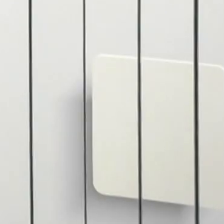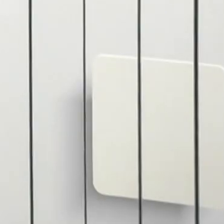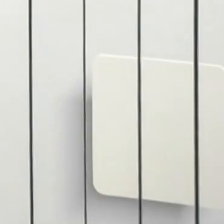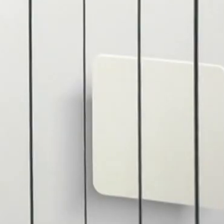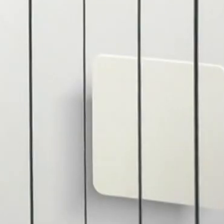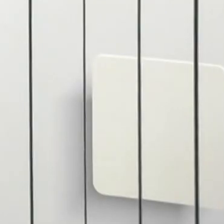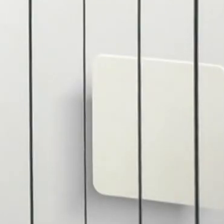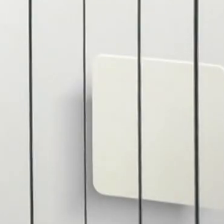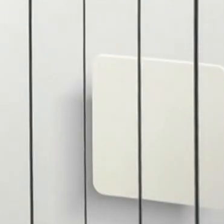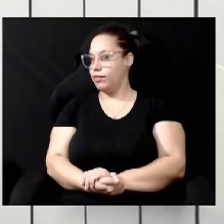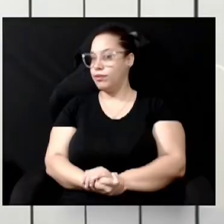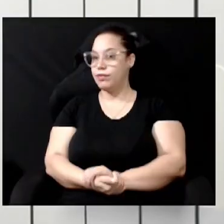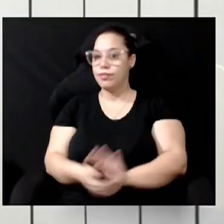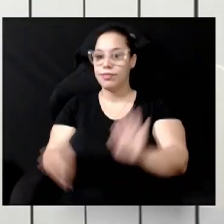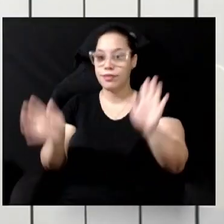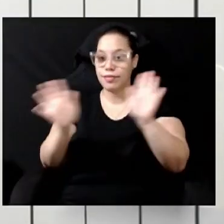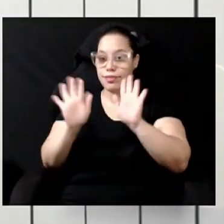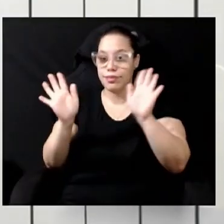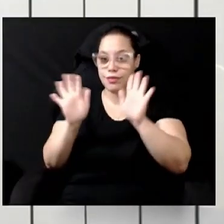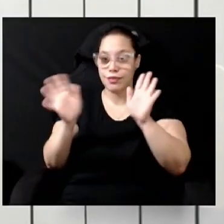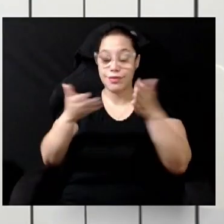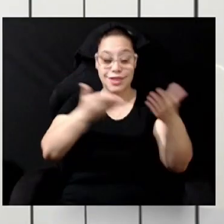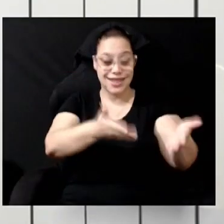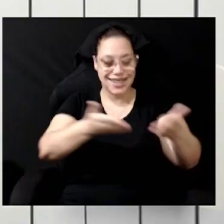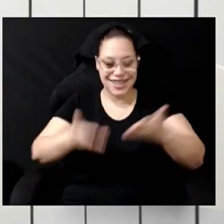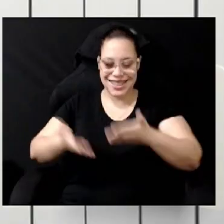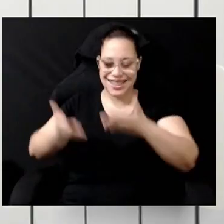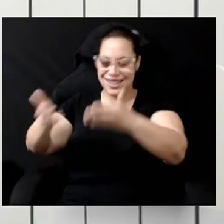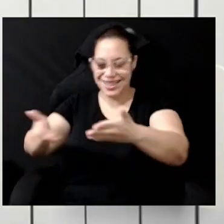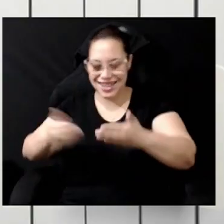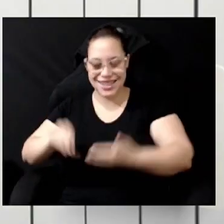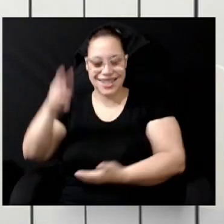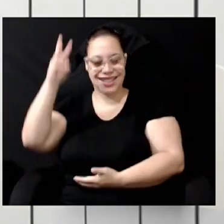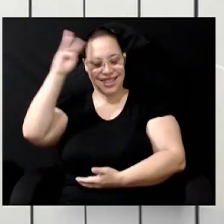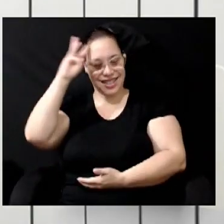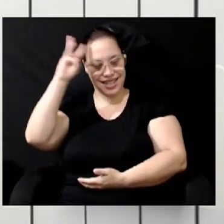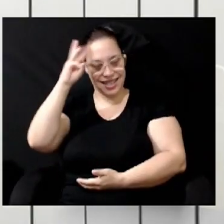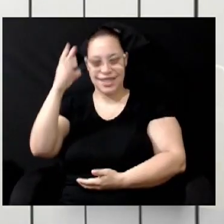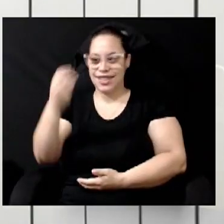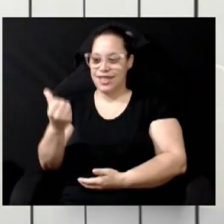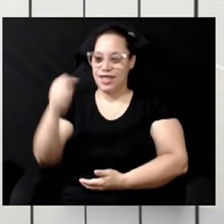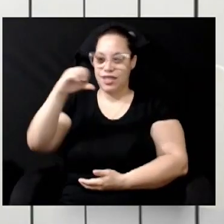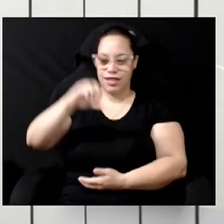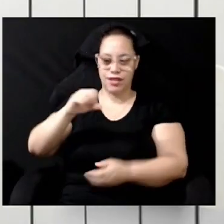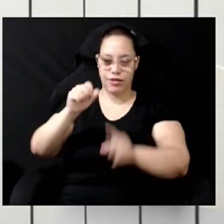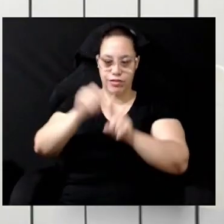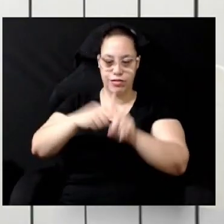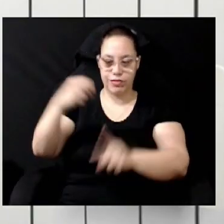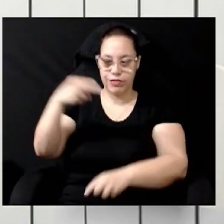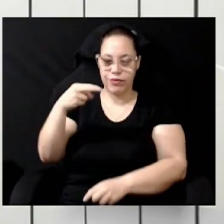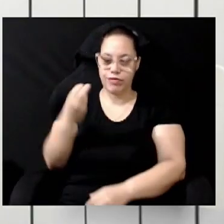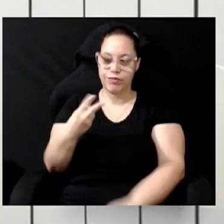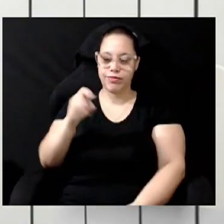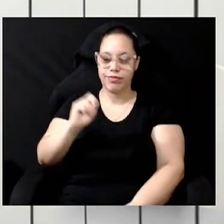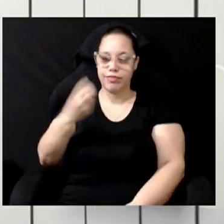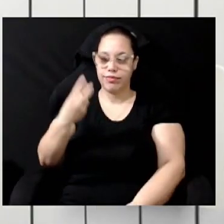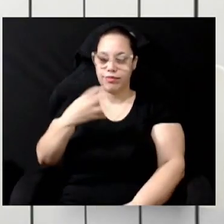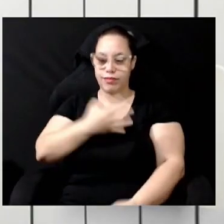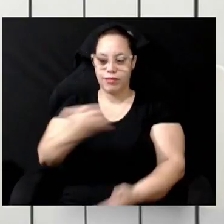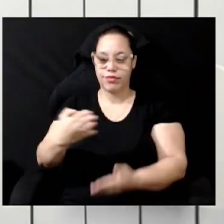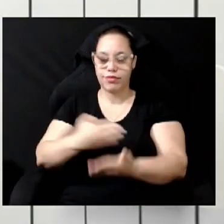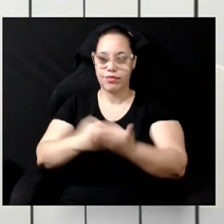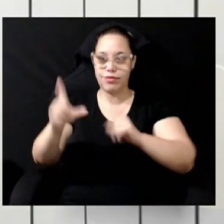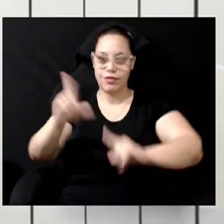Olá, seja bem-vinda, seja bem-vindo. Terça-feira, 19 de novembro de 2024. Começa agora o Jornal